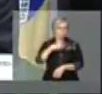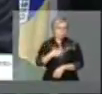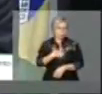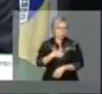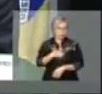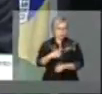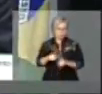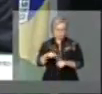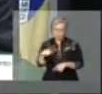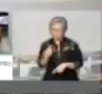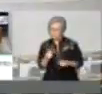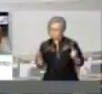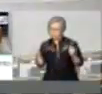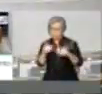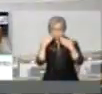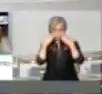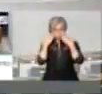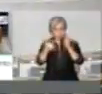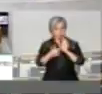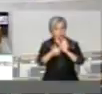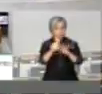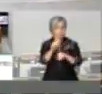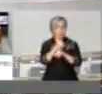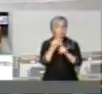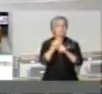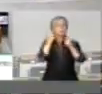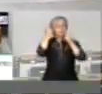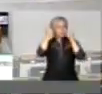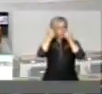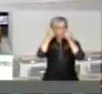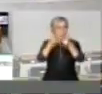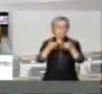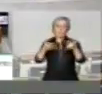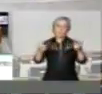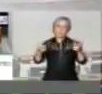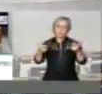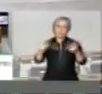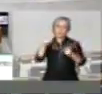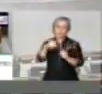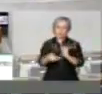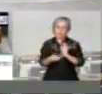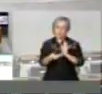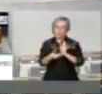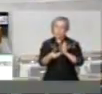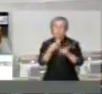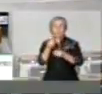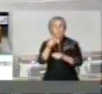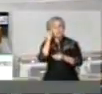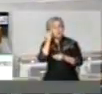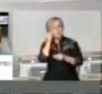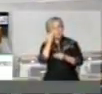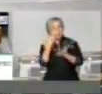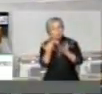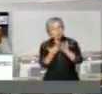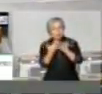pelo menos, sinalizar para a sociedade uma preocupação maior desta Casa, aprovando o novo Código, que, além das